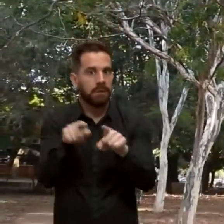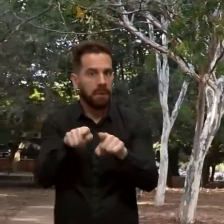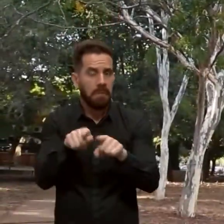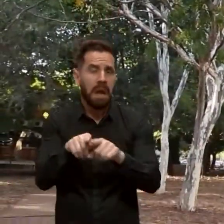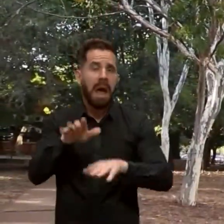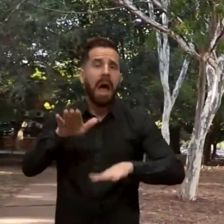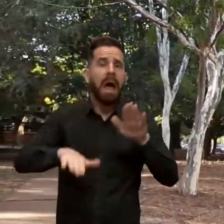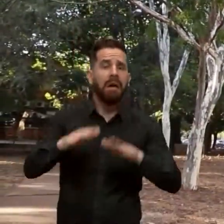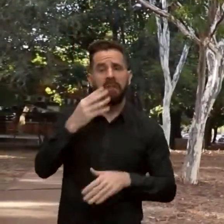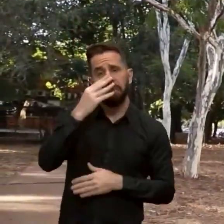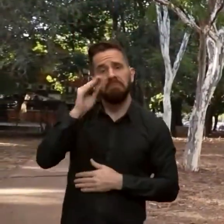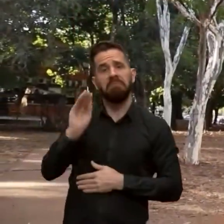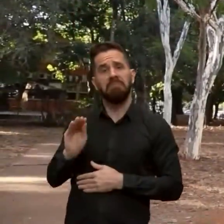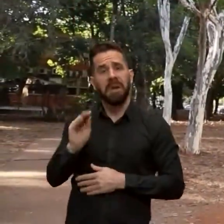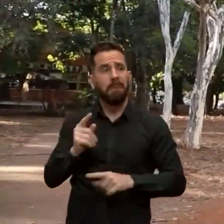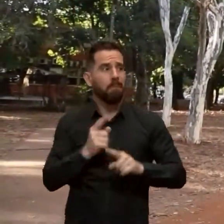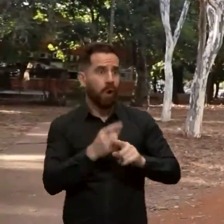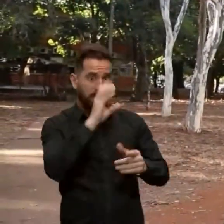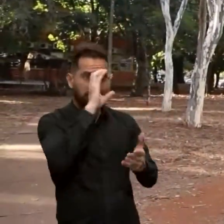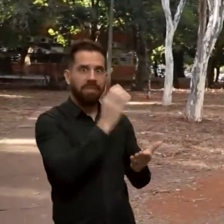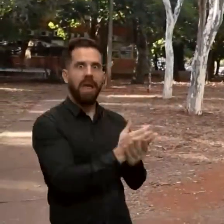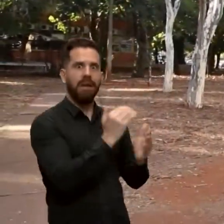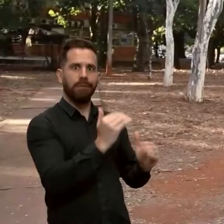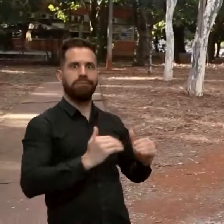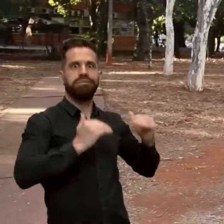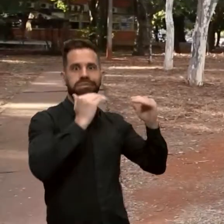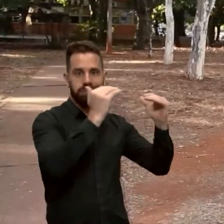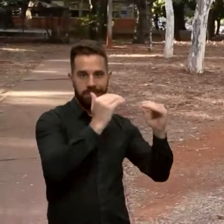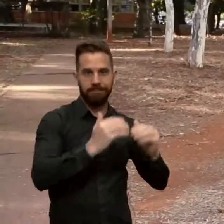negligenciado nas teses de doutorado da universidade.